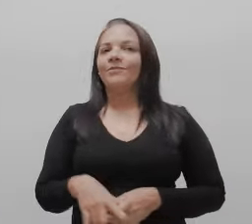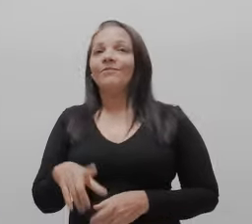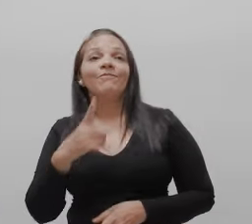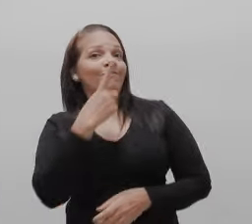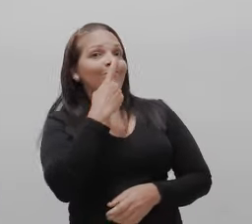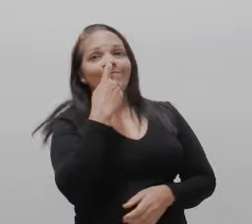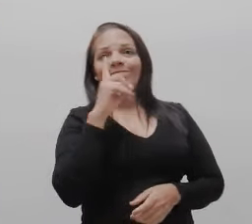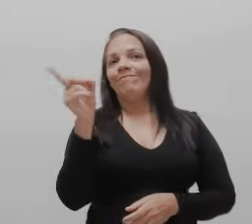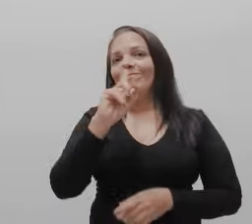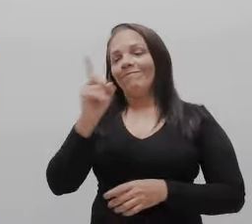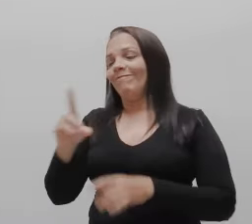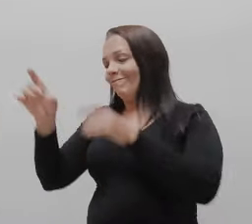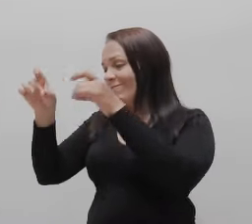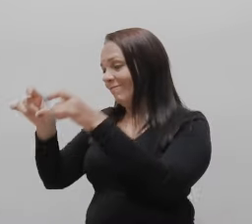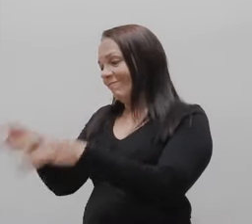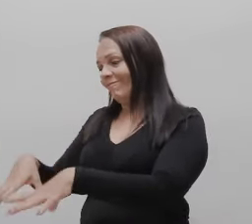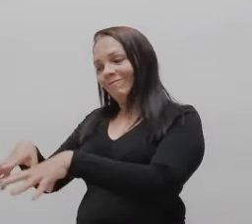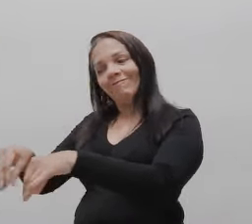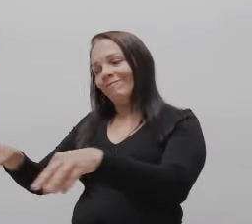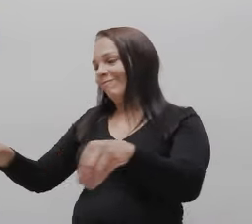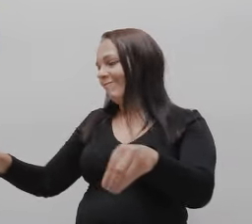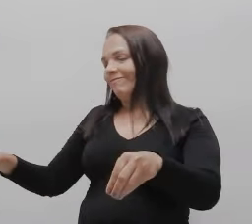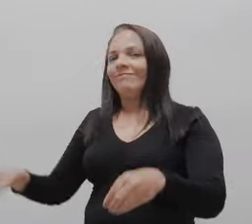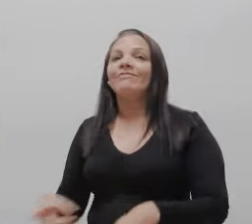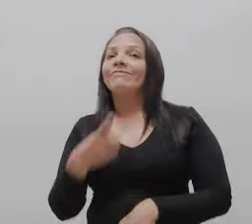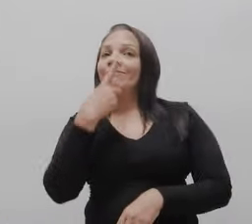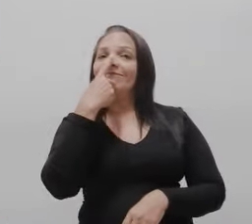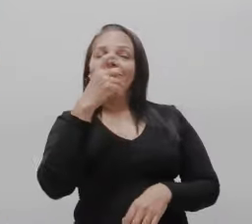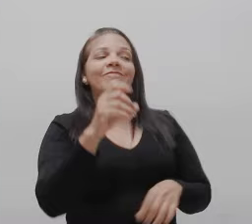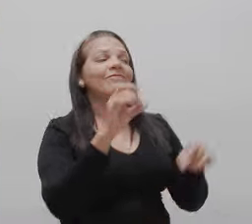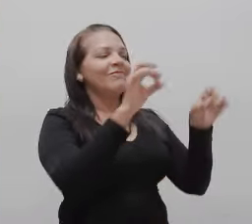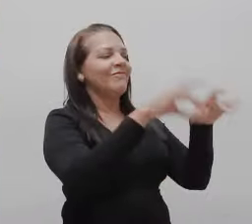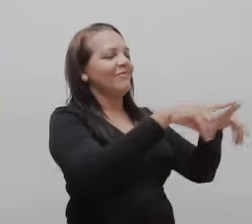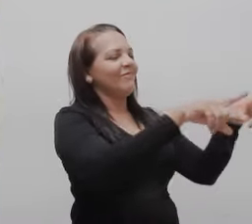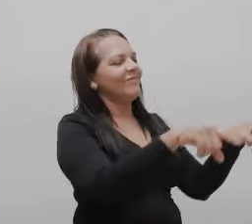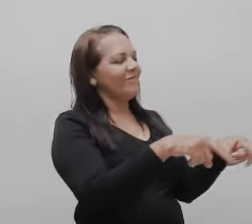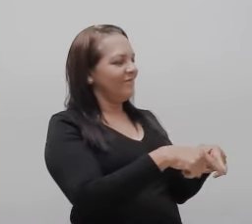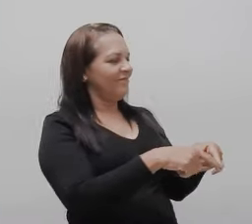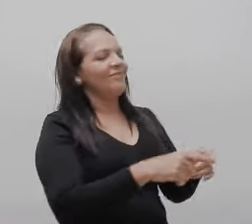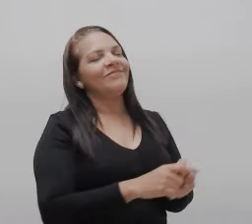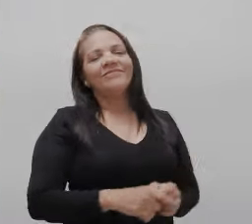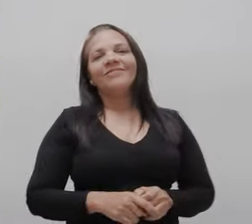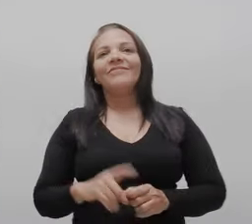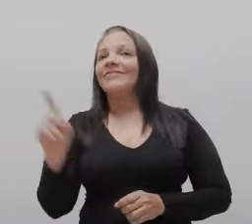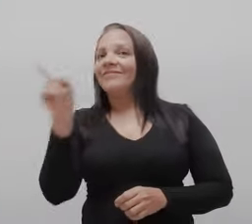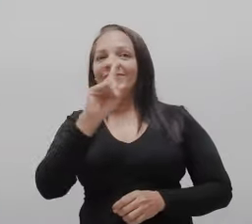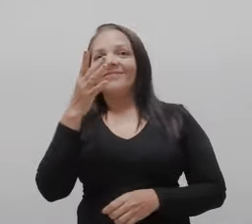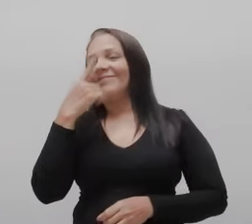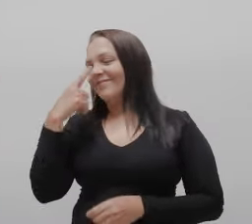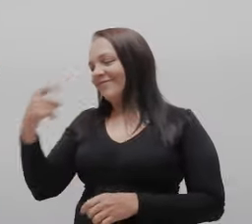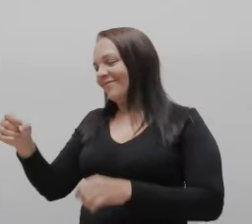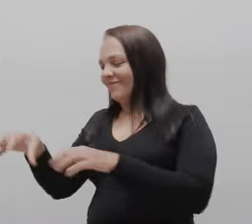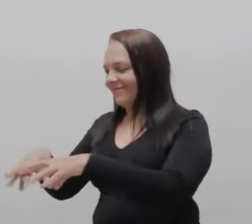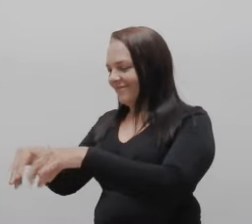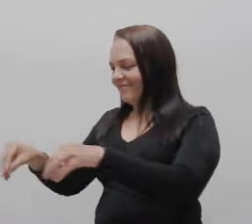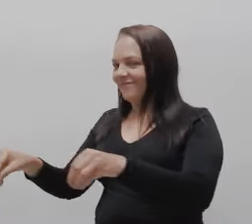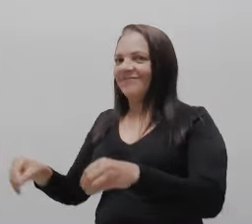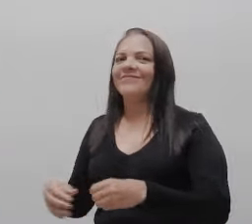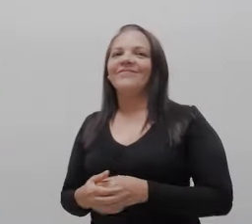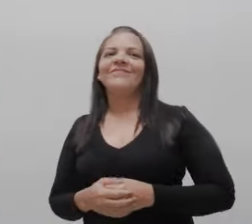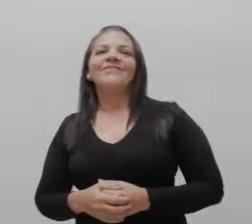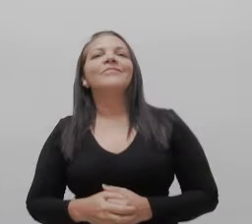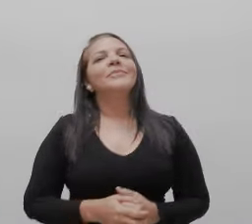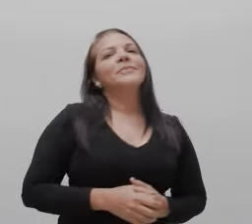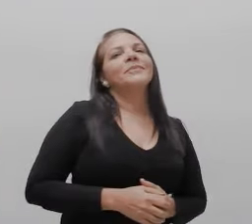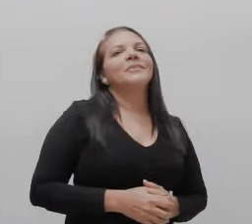no lixo. Lixo não se joga no chão. Lixo se joga no lixo. Lixo não se